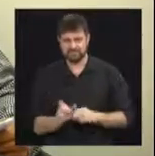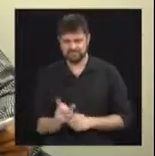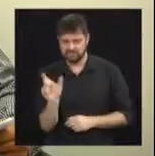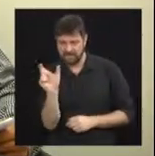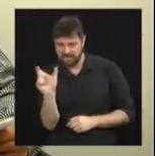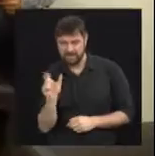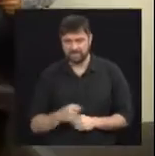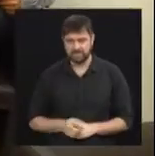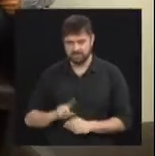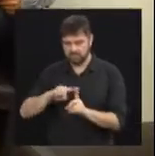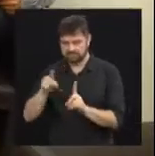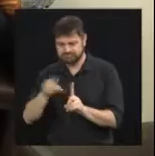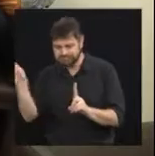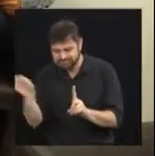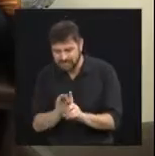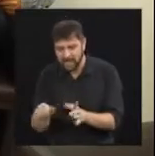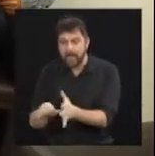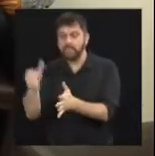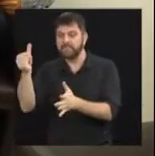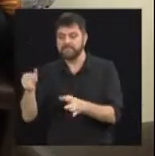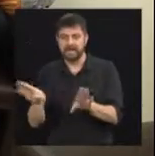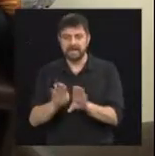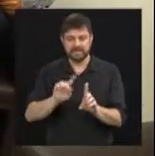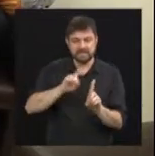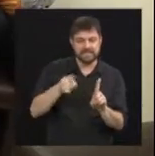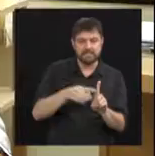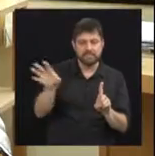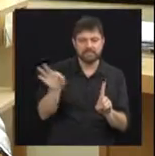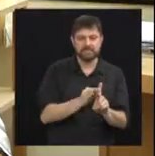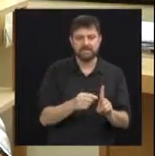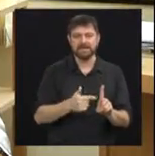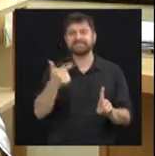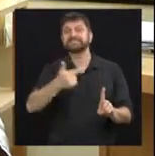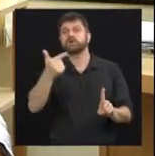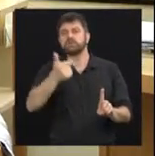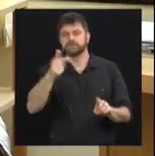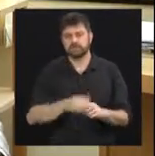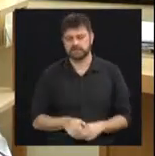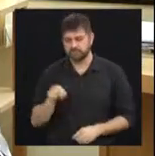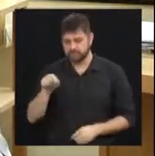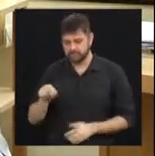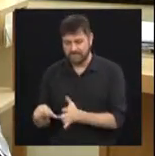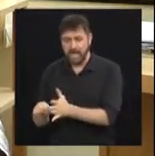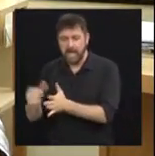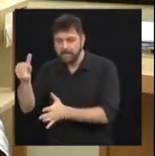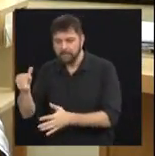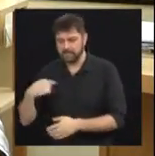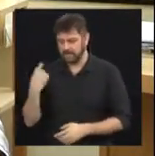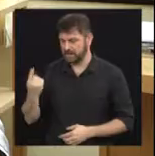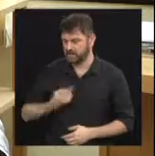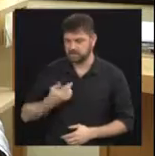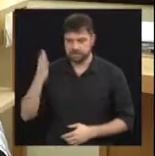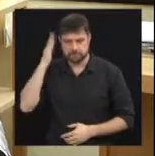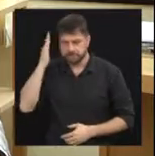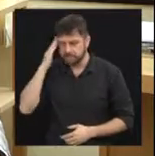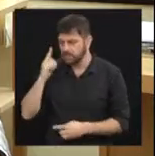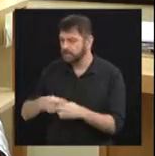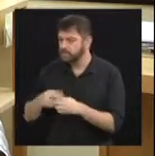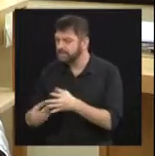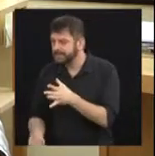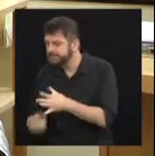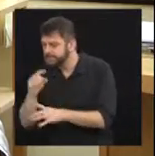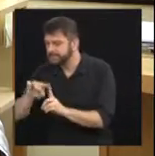infertilidade primária e secundária? A infertilidade primária é definida como um quadro em que a gente não tem como confirmar a